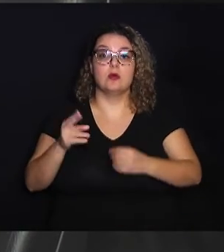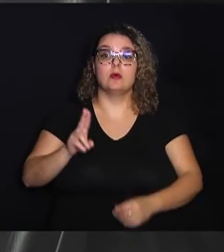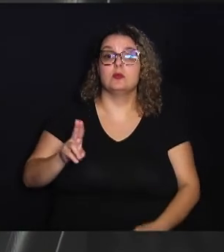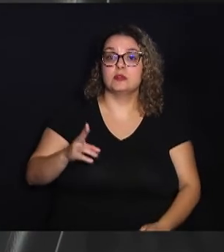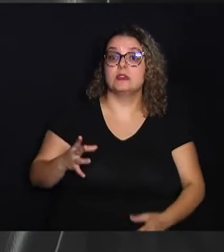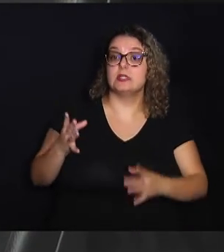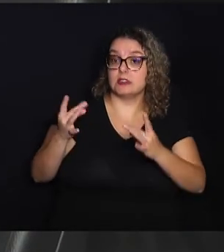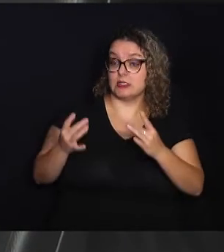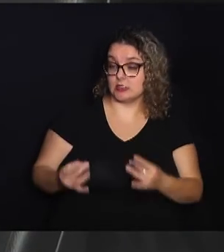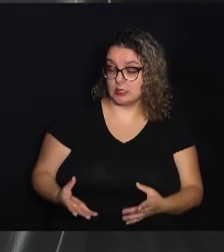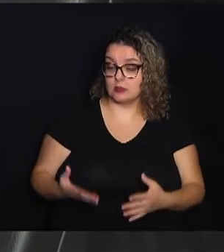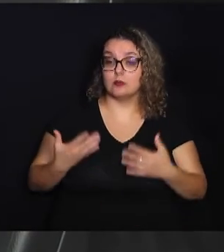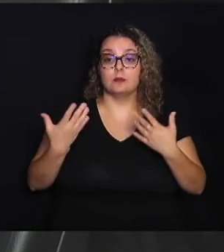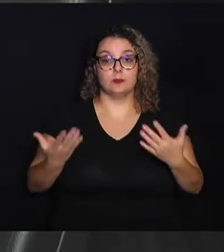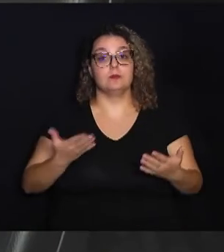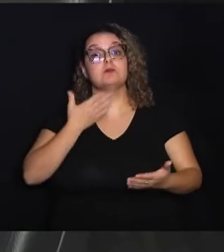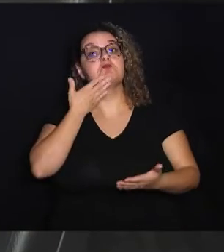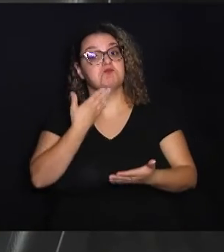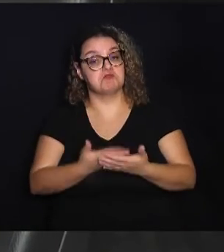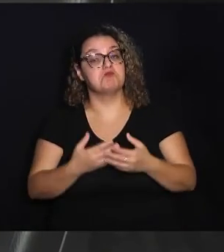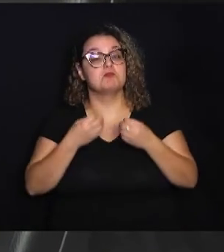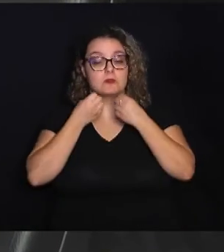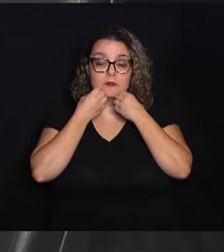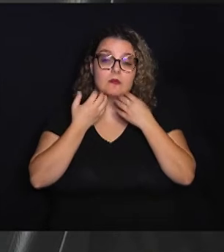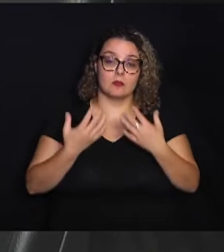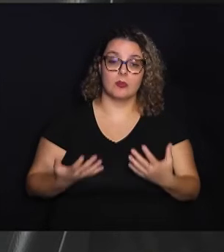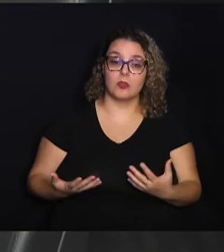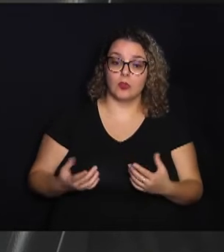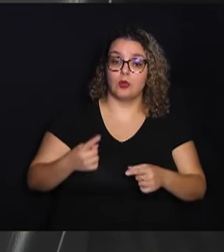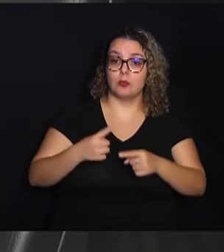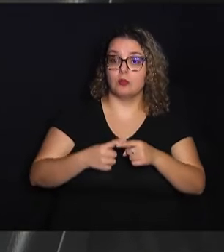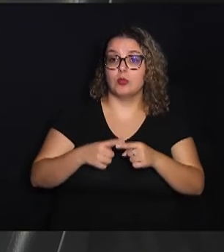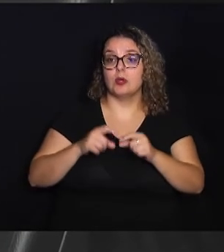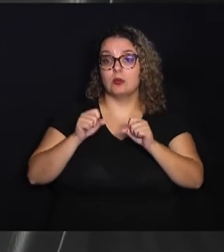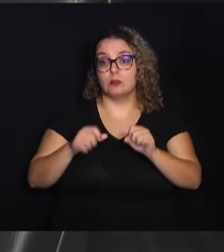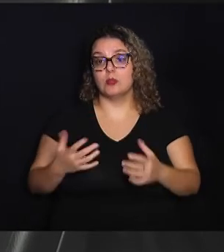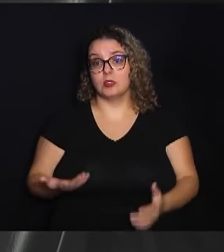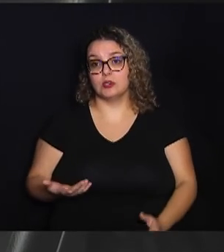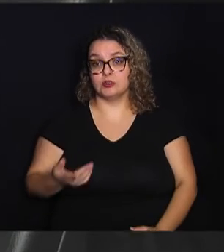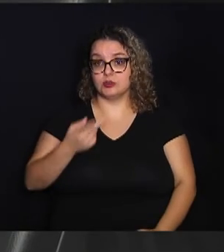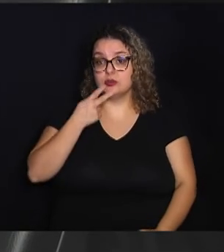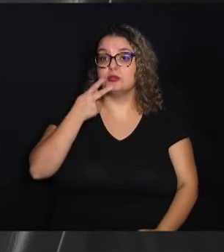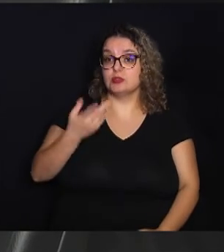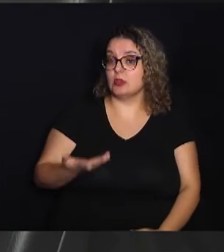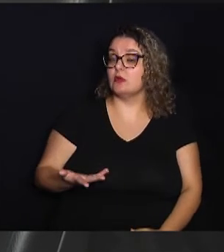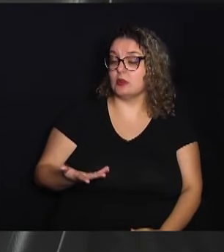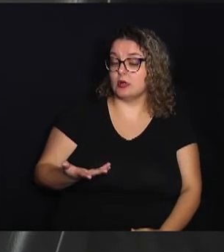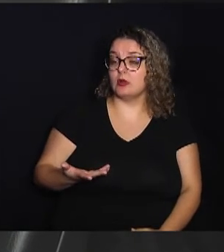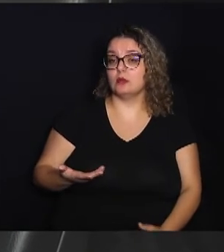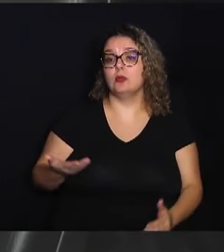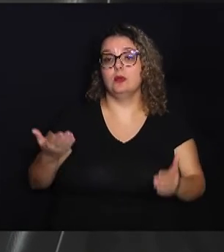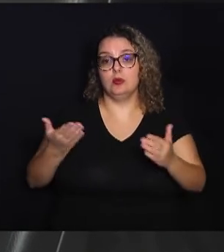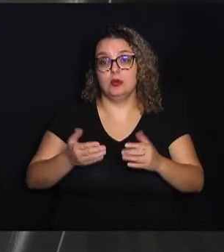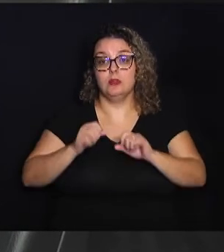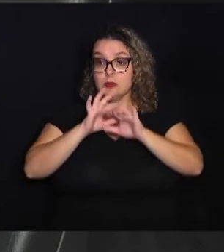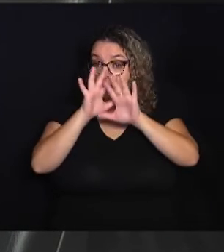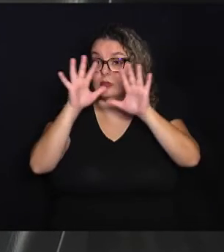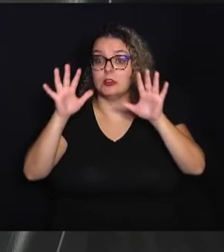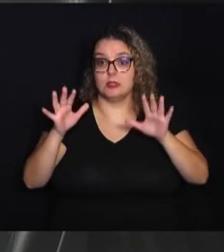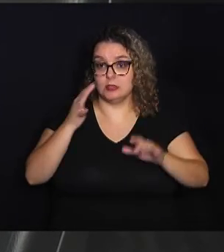detalhes. Mas foi uma surpresa muito boa, porque a gente pôde, e eu falo isso hoje com muita